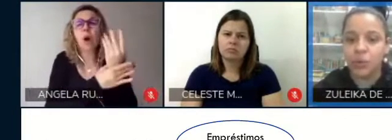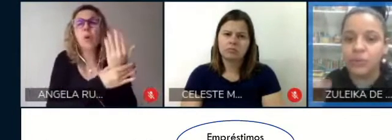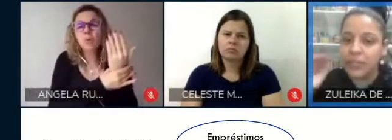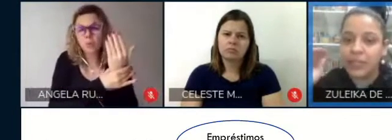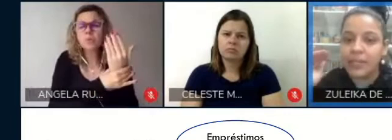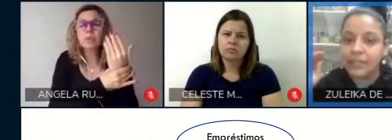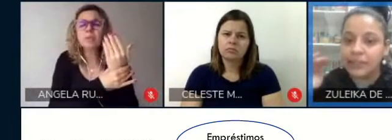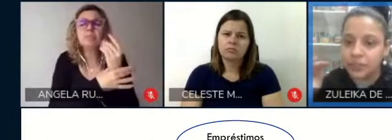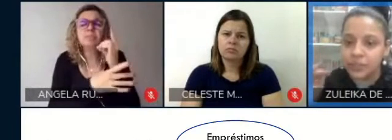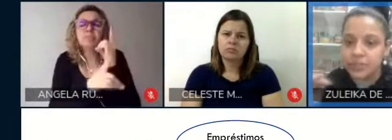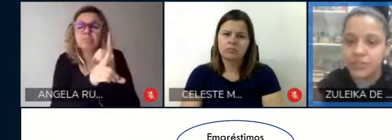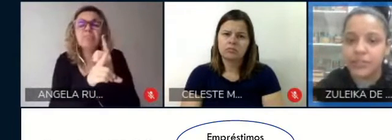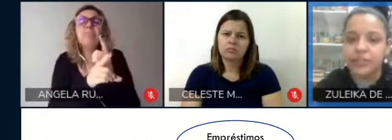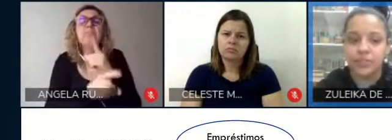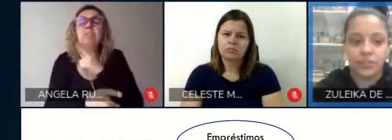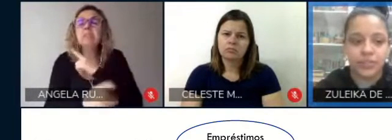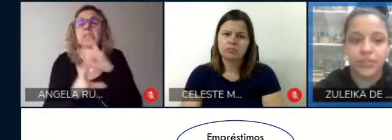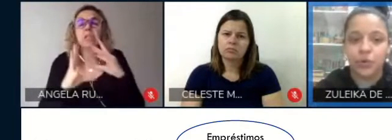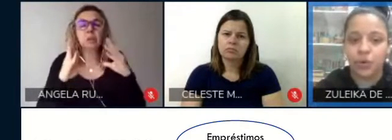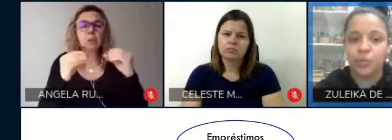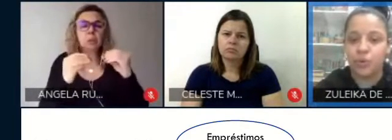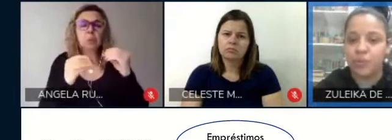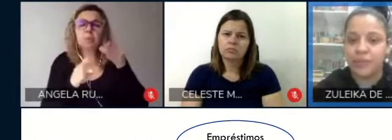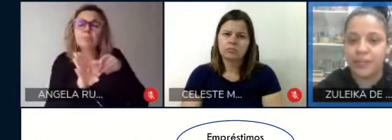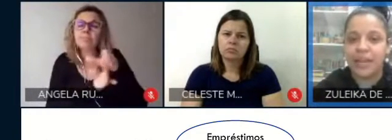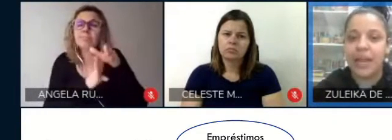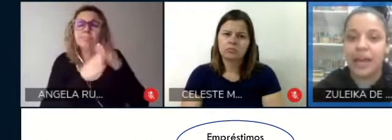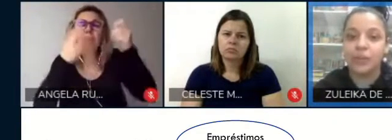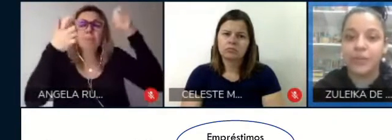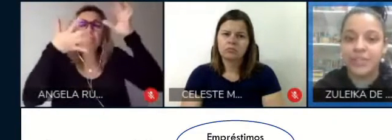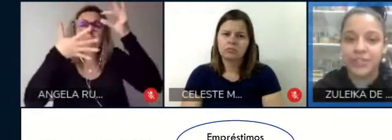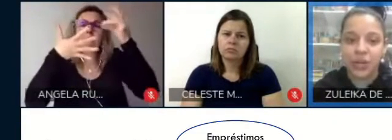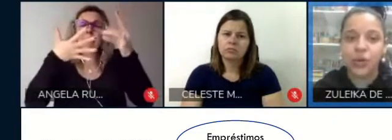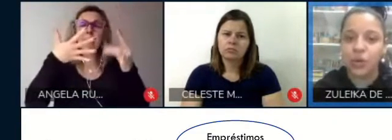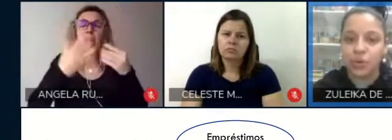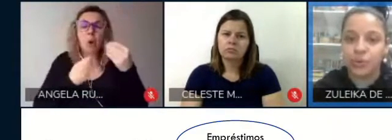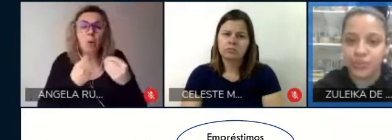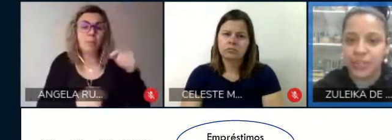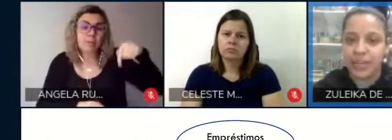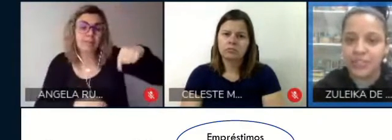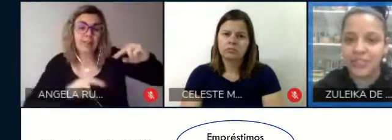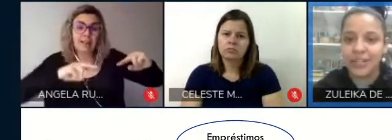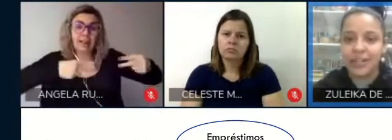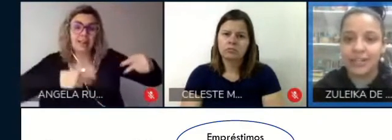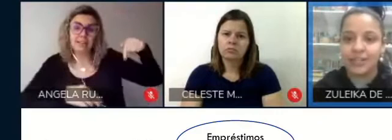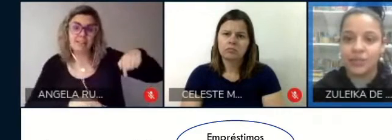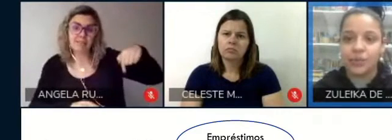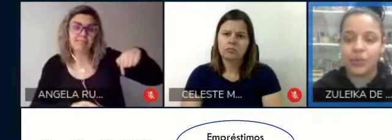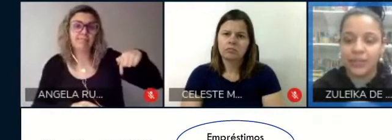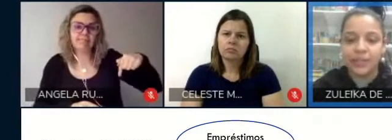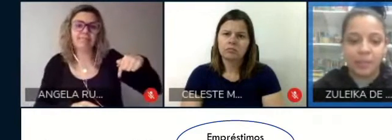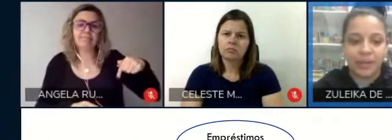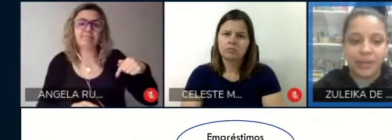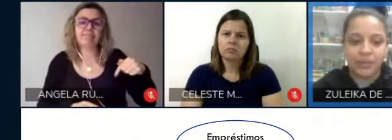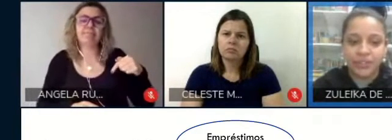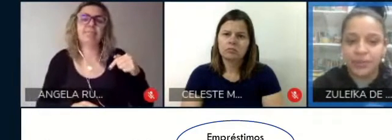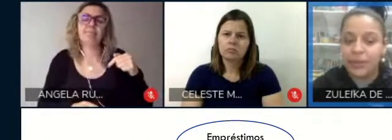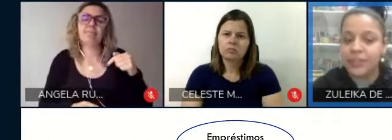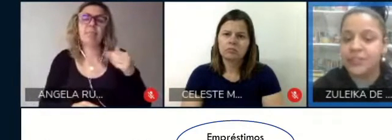URGS que a gente encontra, e ali tem todas as orientações de como obter. A Luísa já colocou no chat